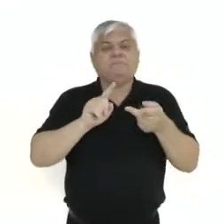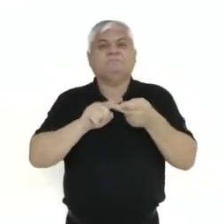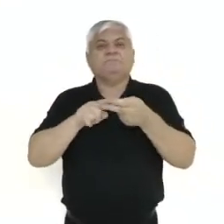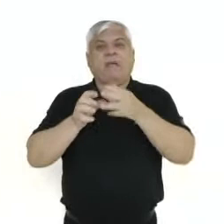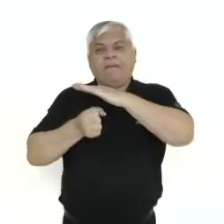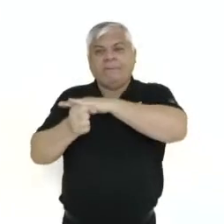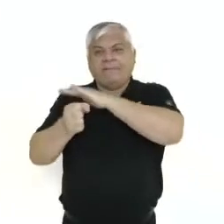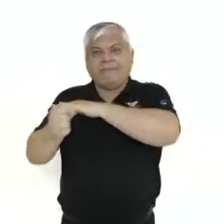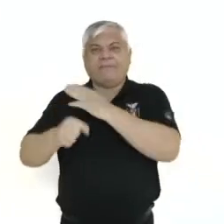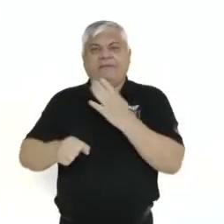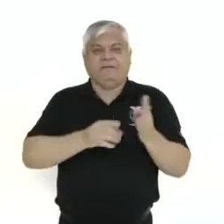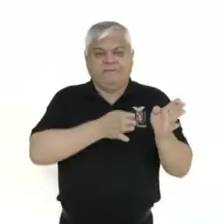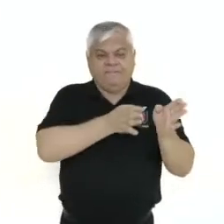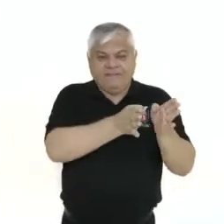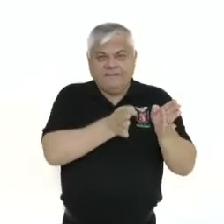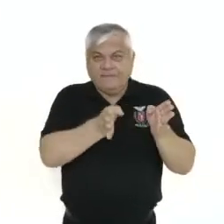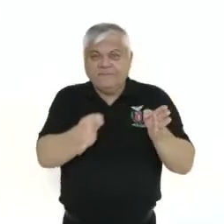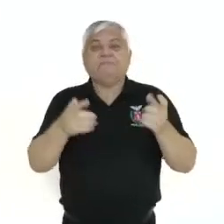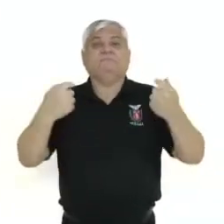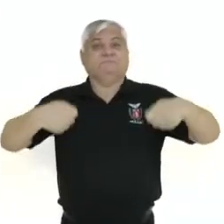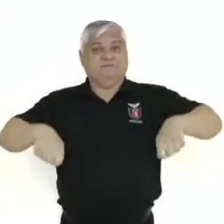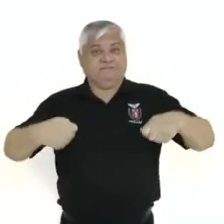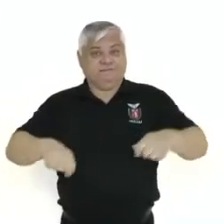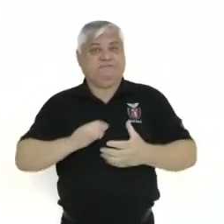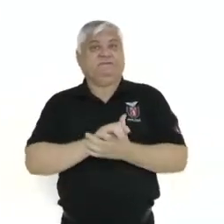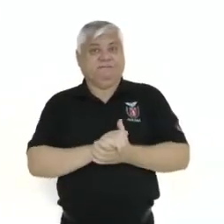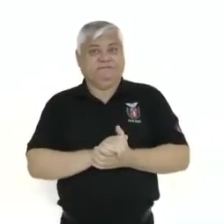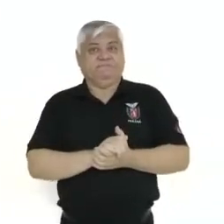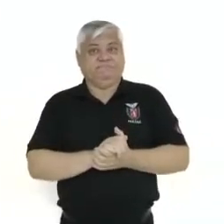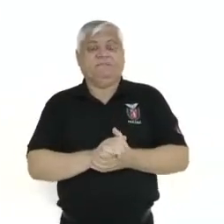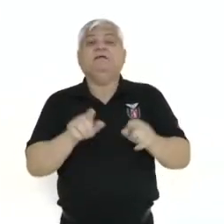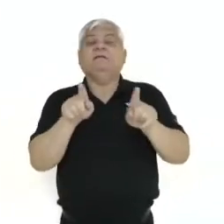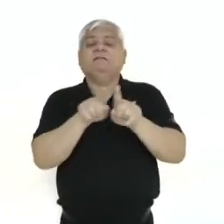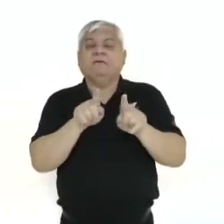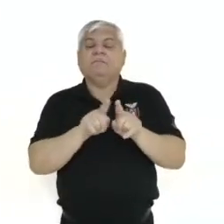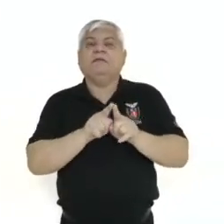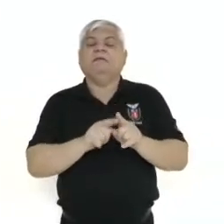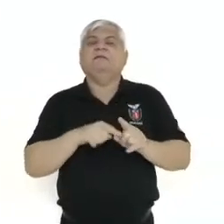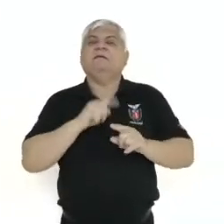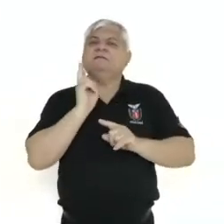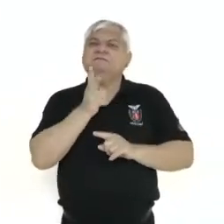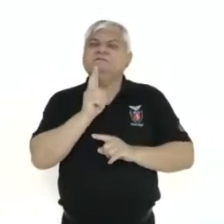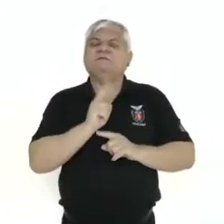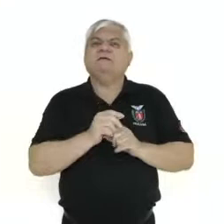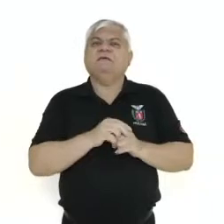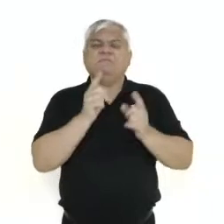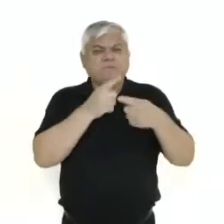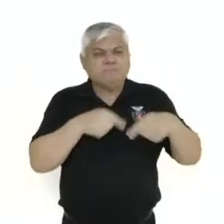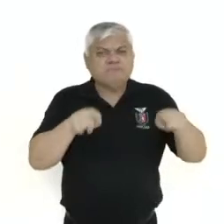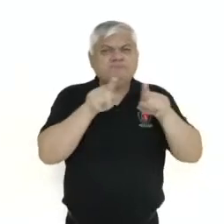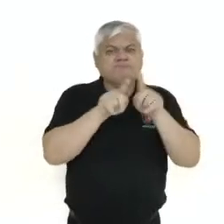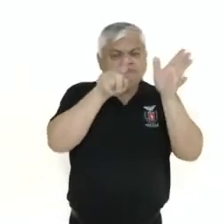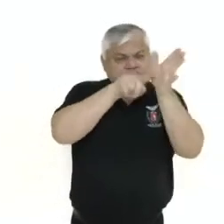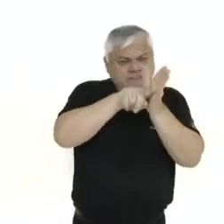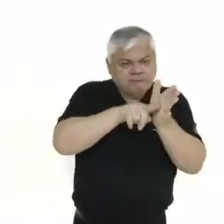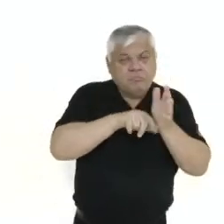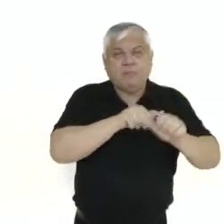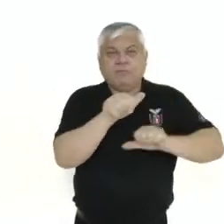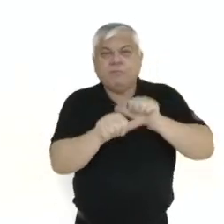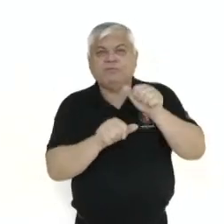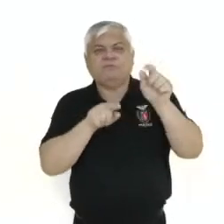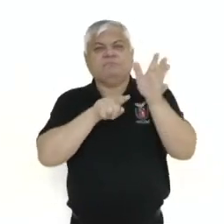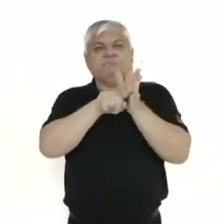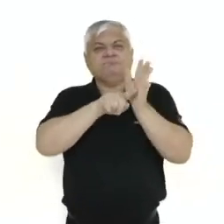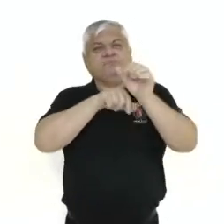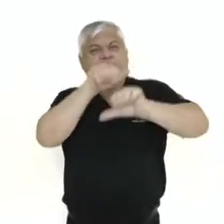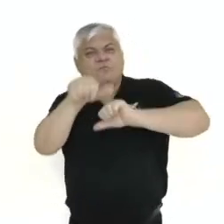a gente faz isso mensalmente. É atualizado com o passar do tempo e as mudanças de cenário que a empresa